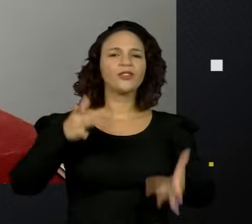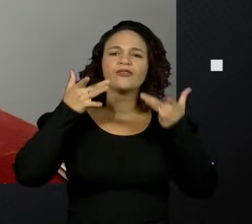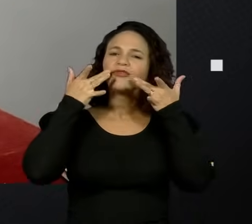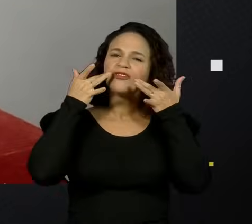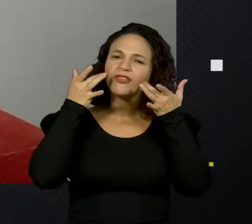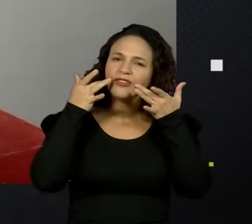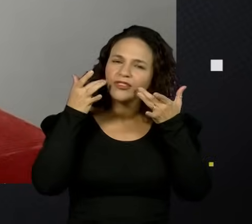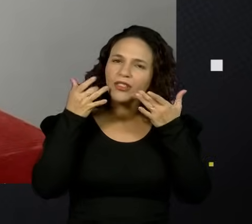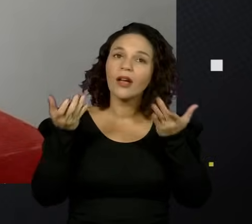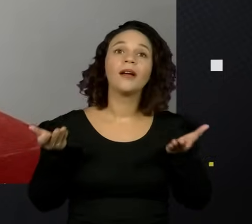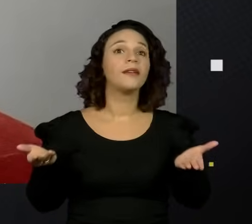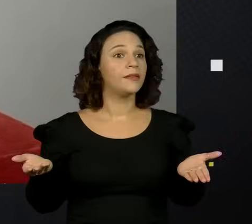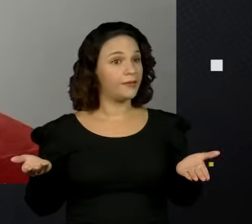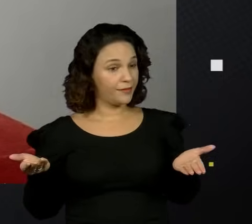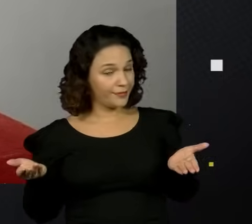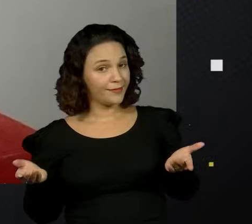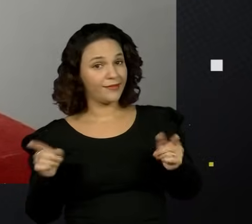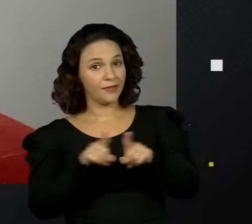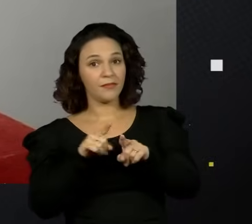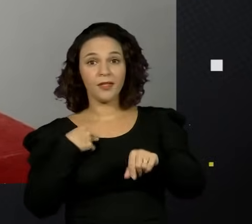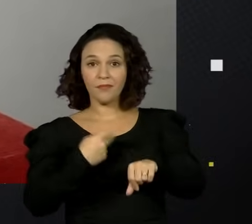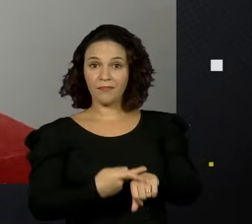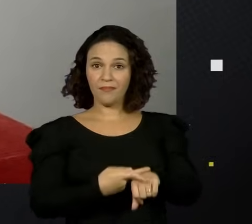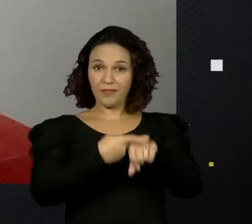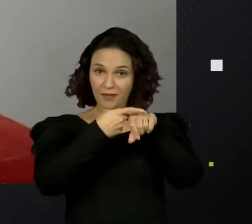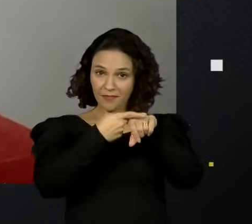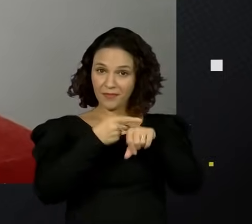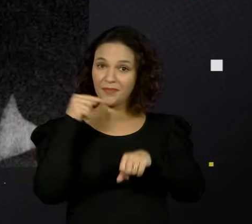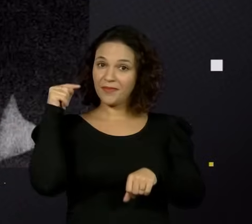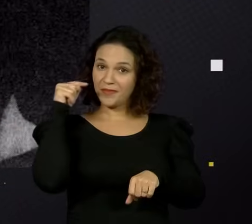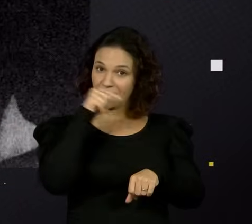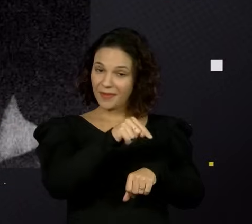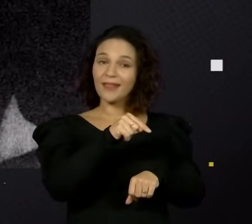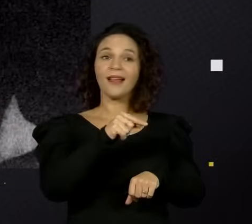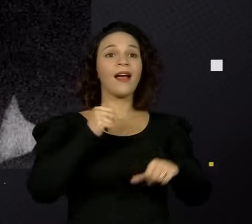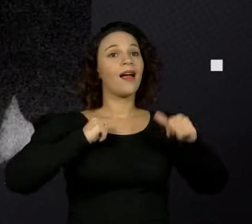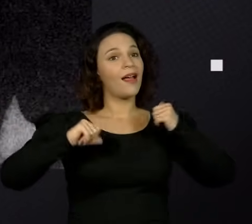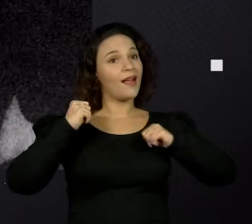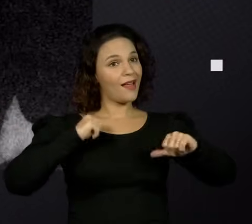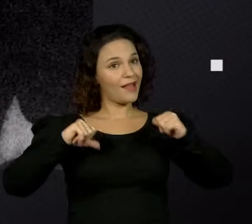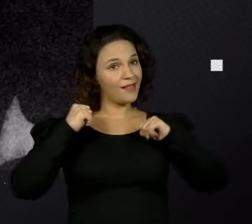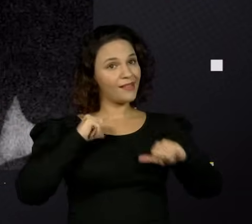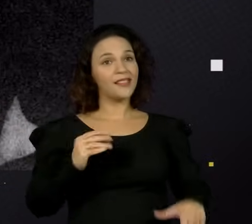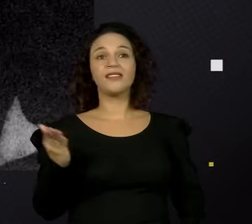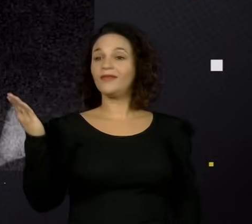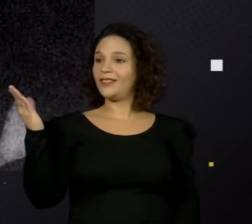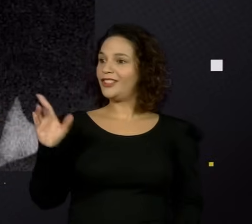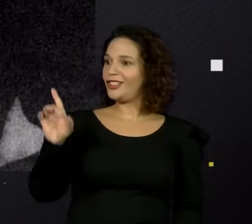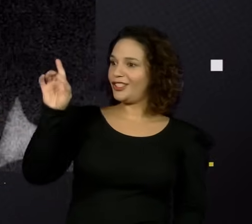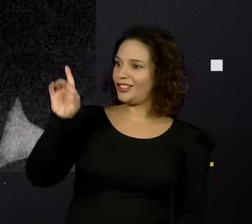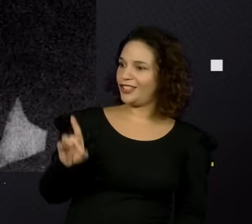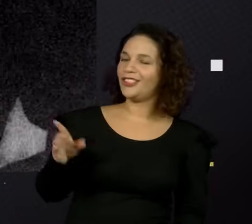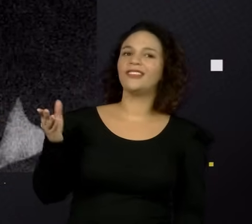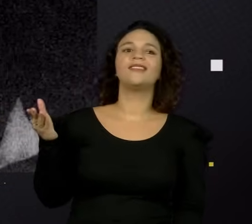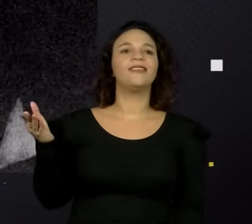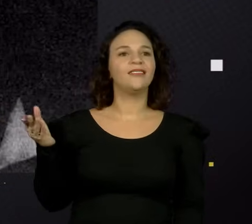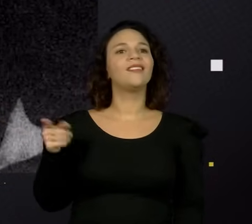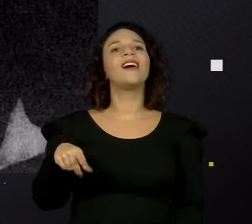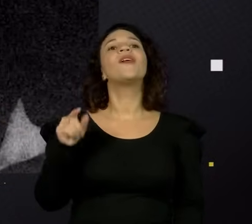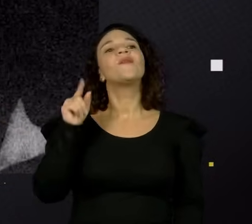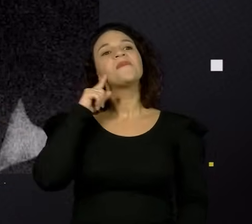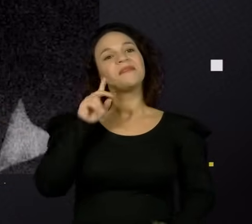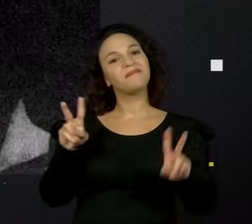teatro. Inclusive, eu tenho um prêmio de atriz da PETESP numa peça que você me dirigiu, que foi Descalços